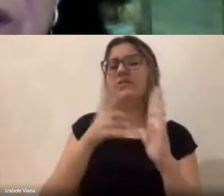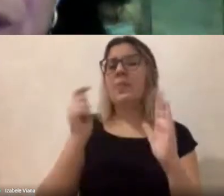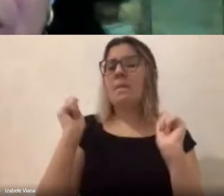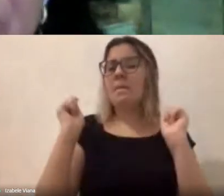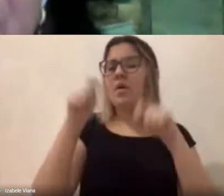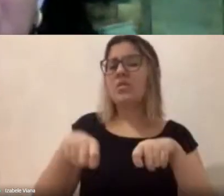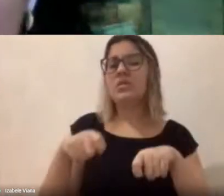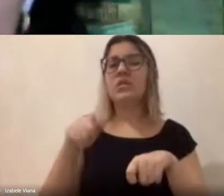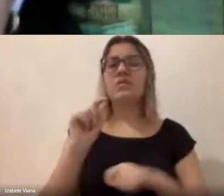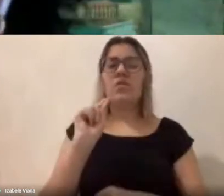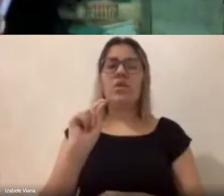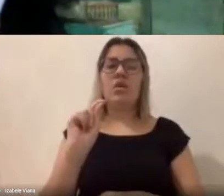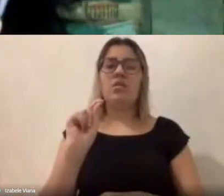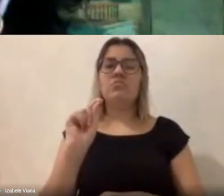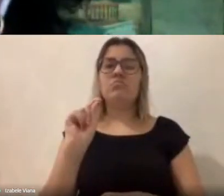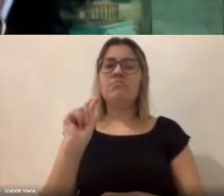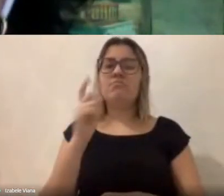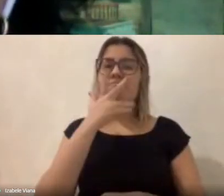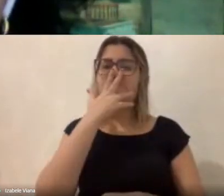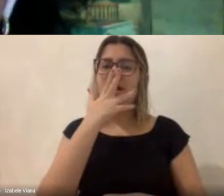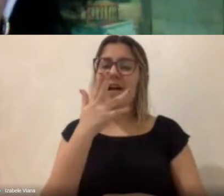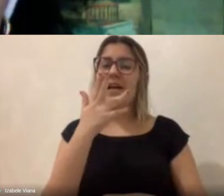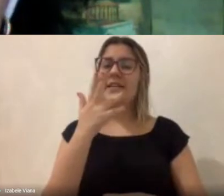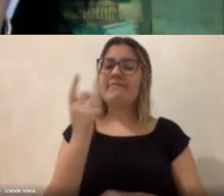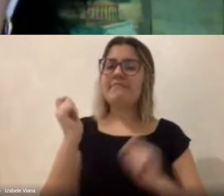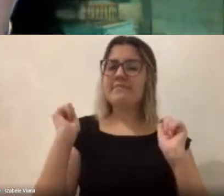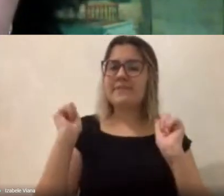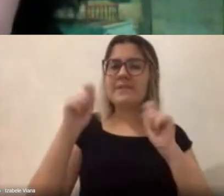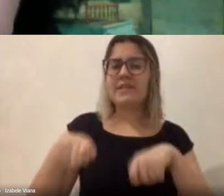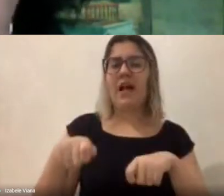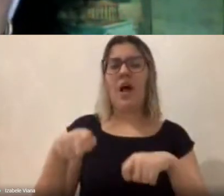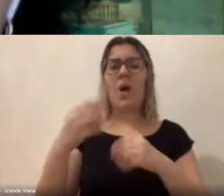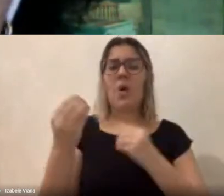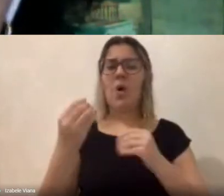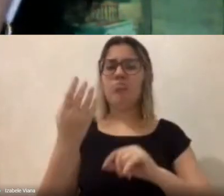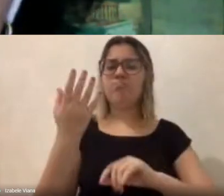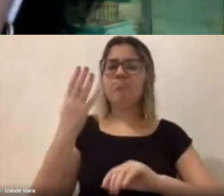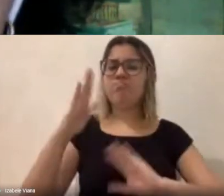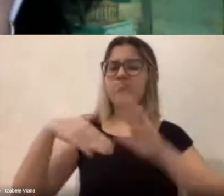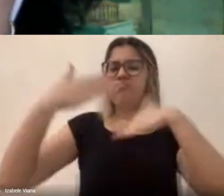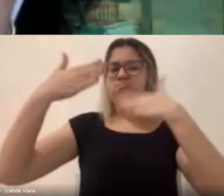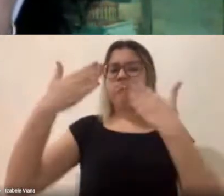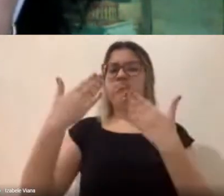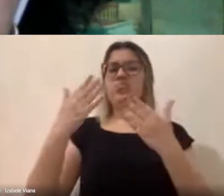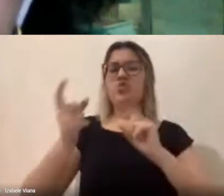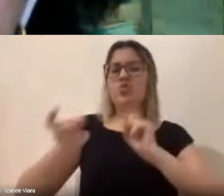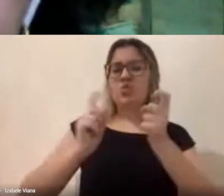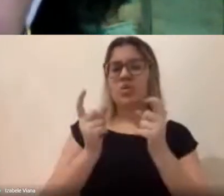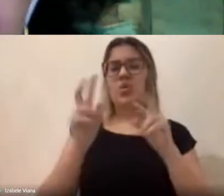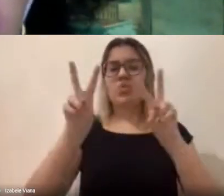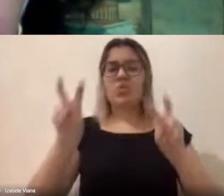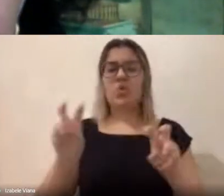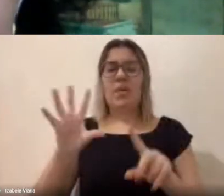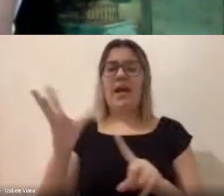passo adiante para a nossa discussão, que é arte, é sobre arte que a gente está falando,